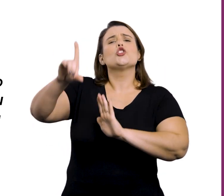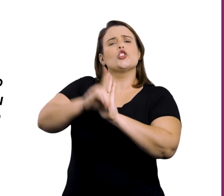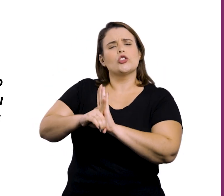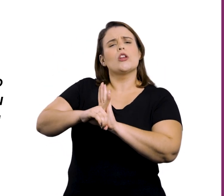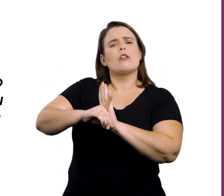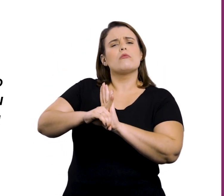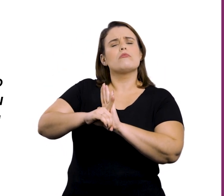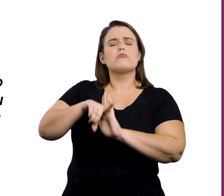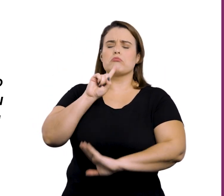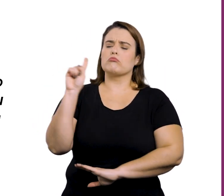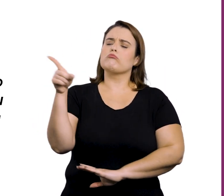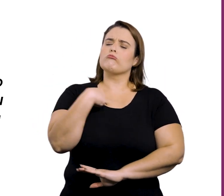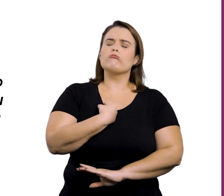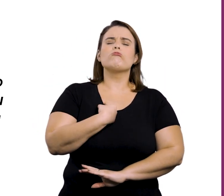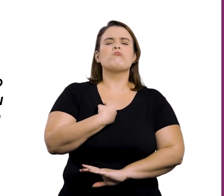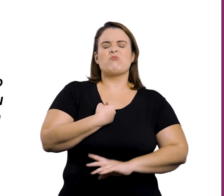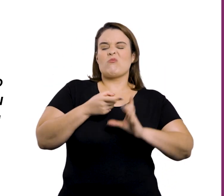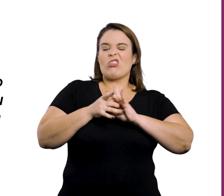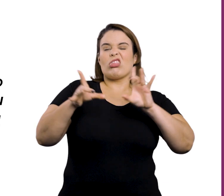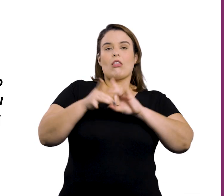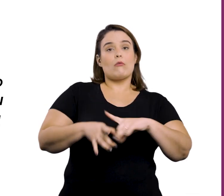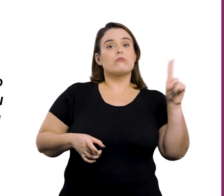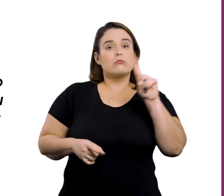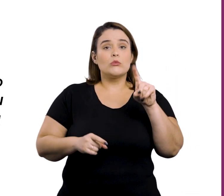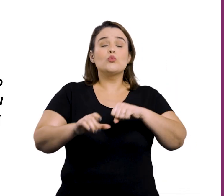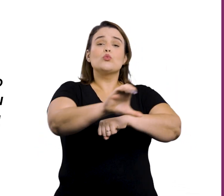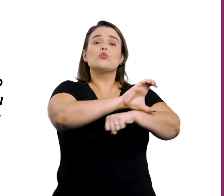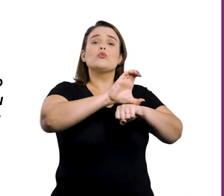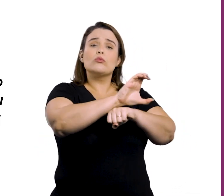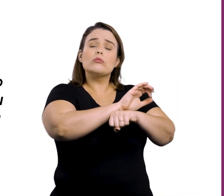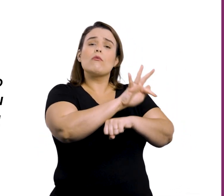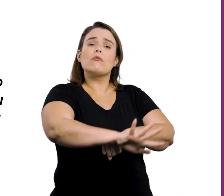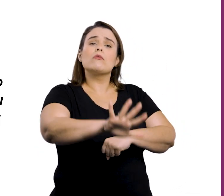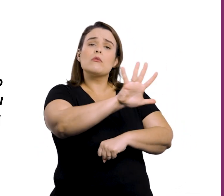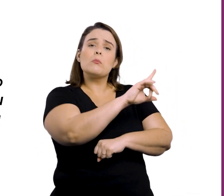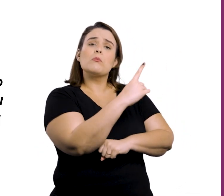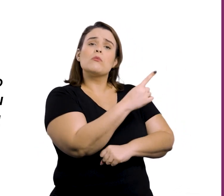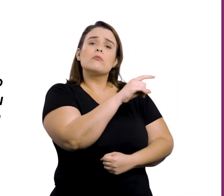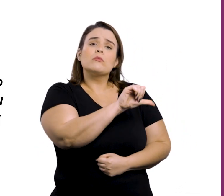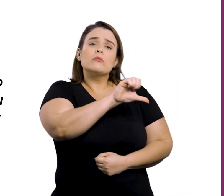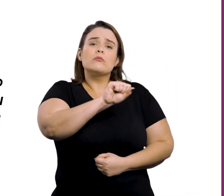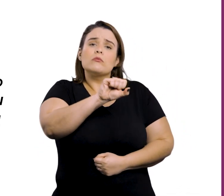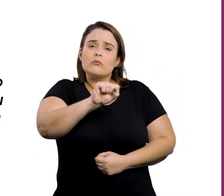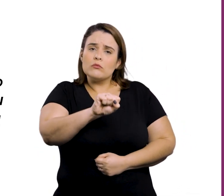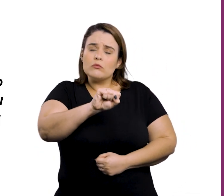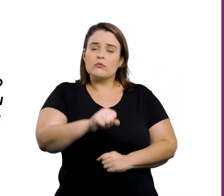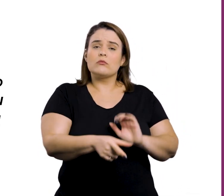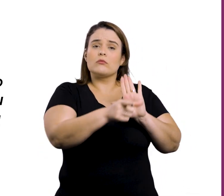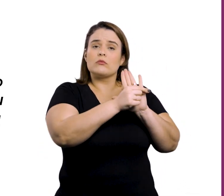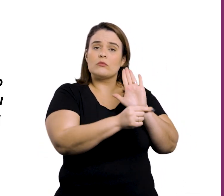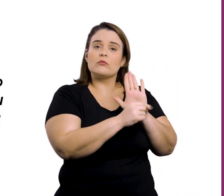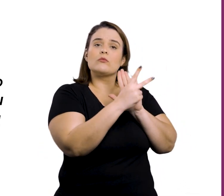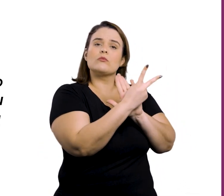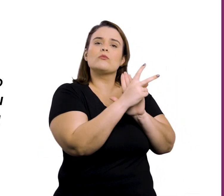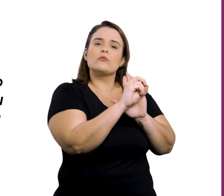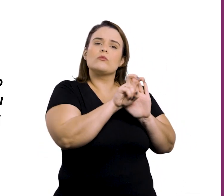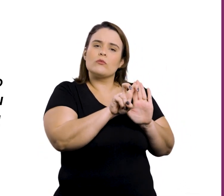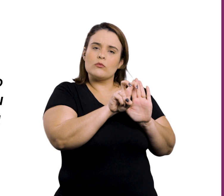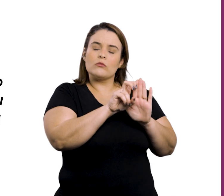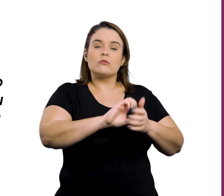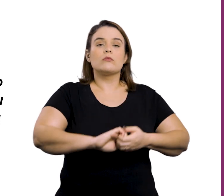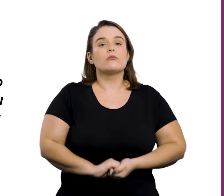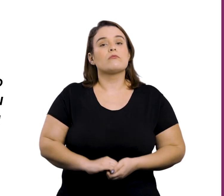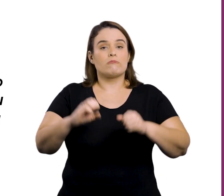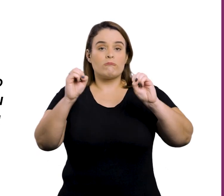cidadão. E não vamos abrir mão disso. Está na Constituição Federal de 1988, abre aspas,